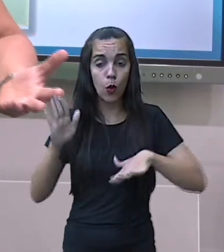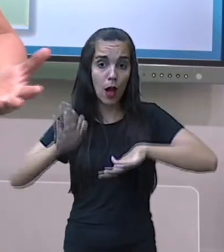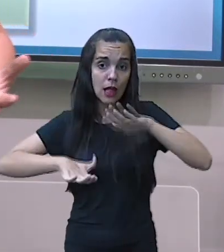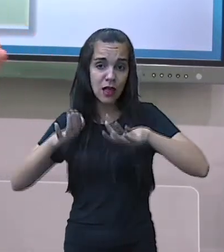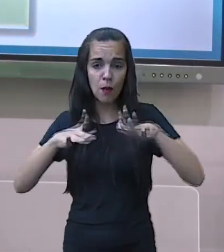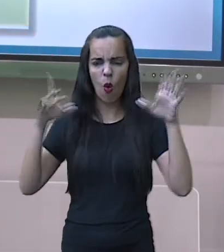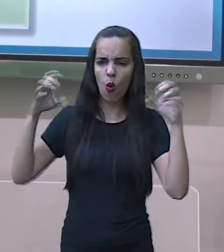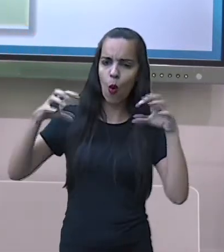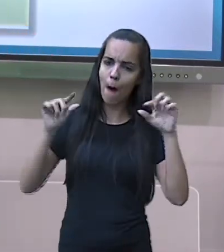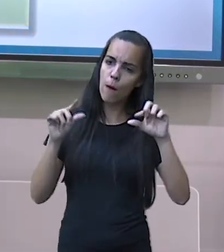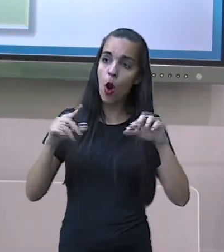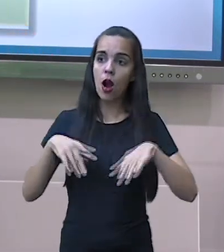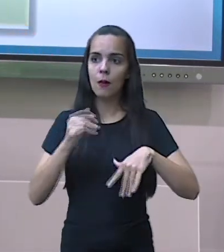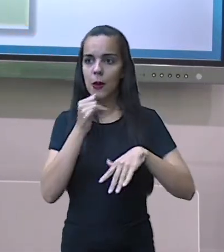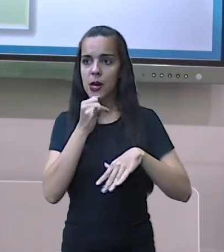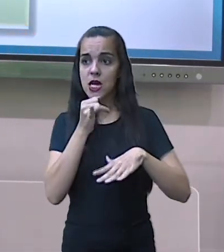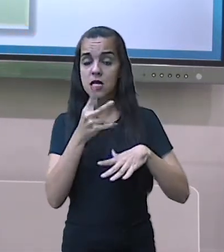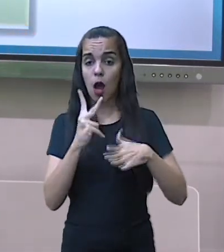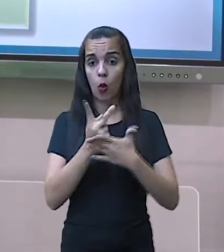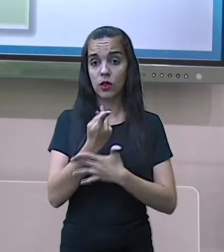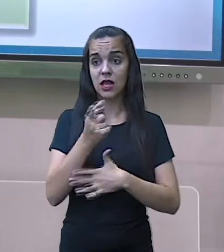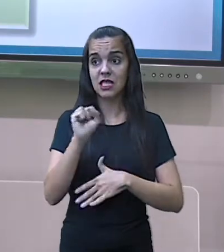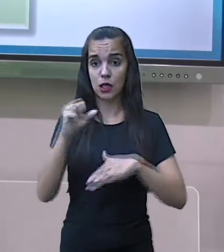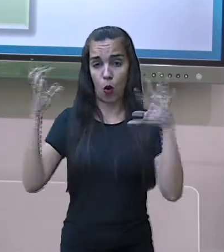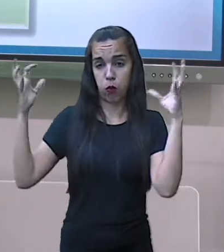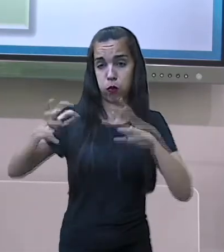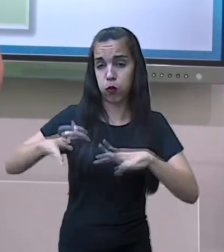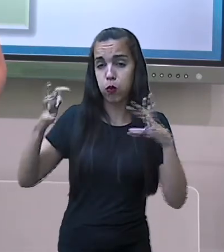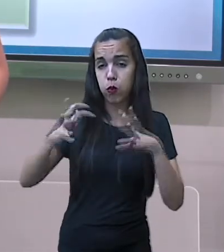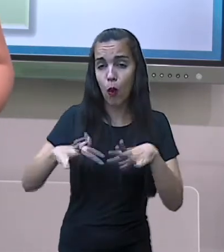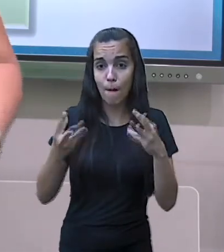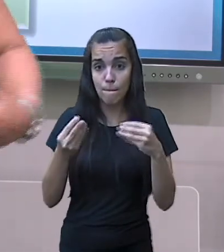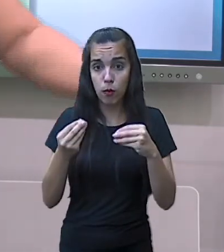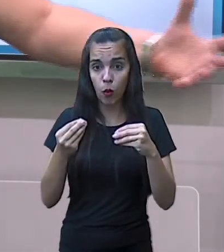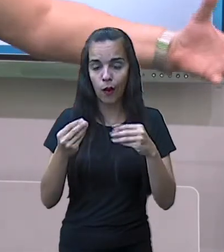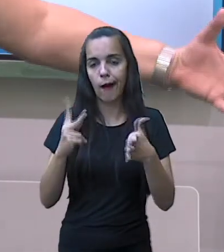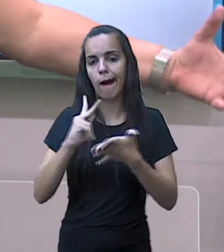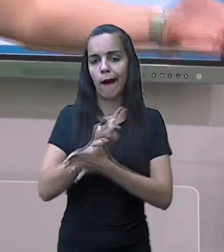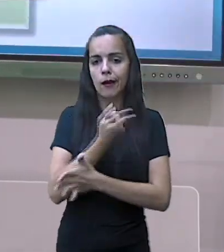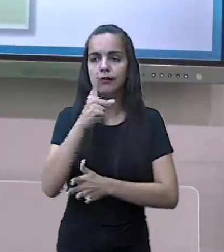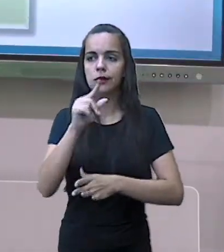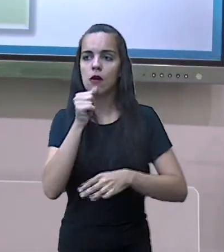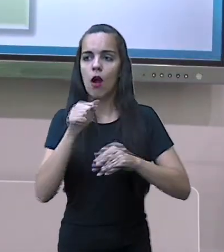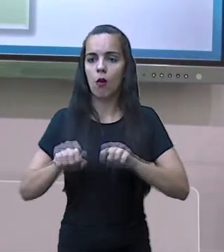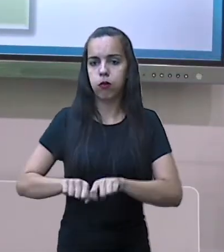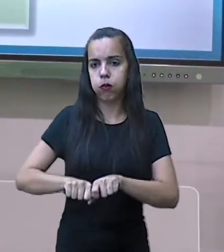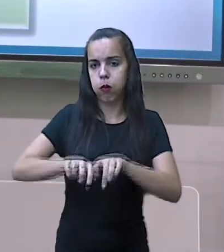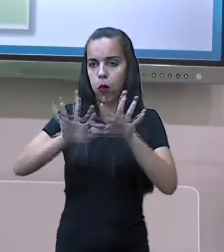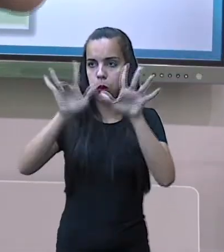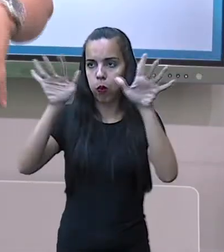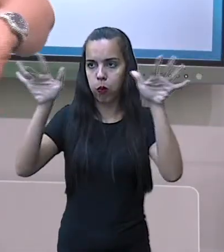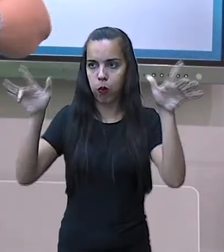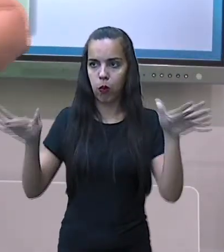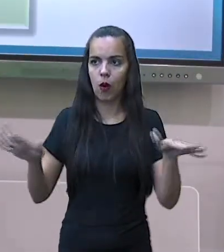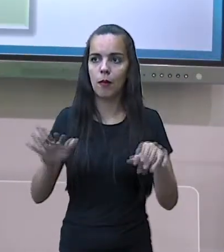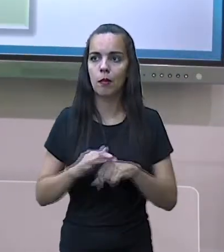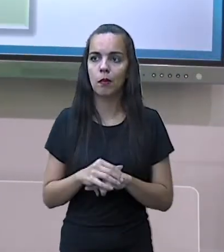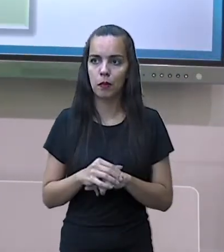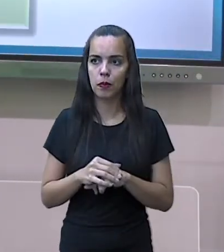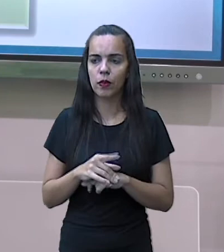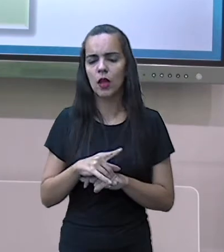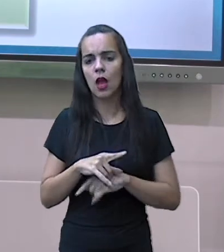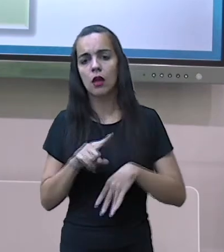enchentes que comumente se fala. Porque a quantidade de água que precipita é